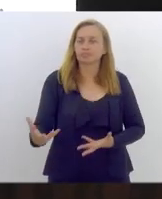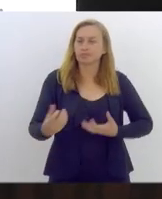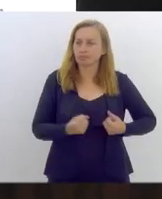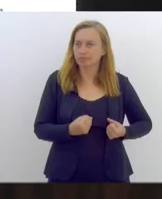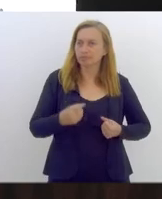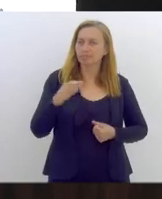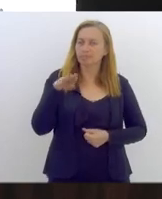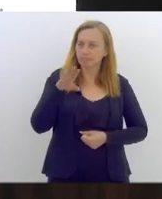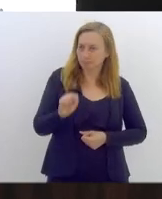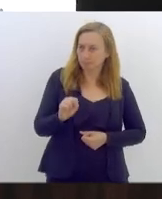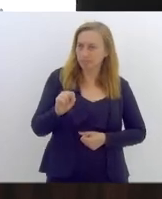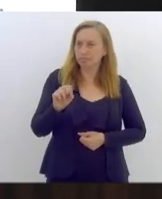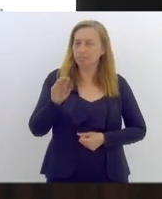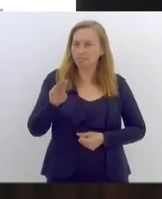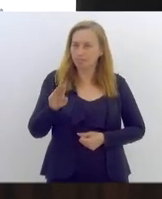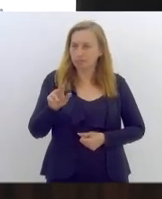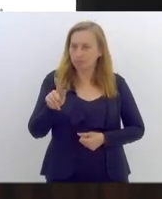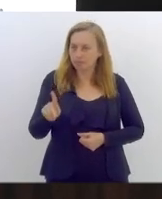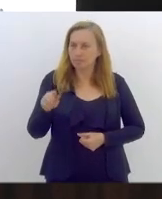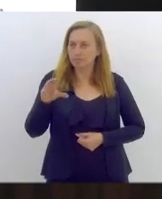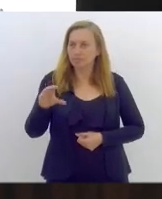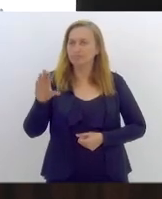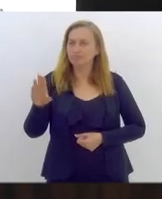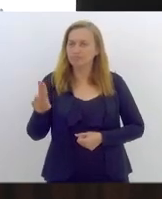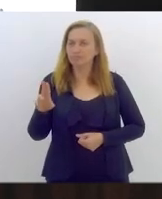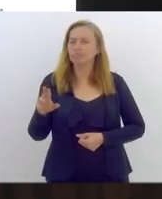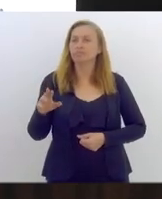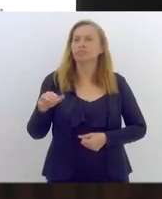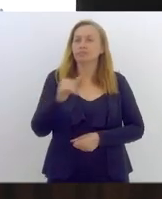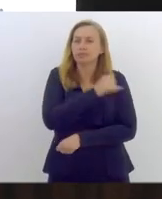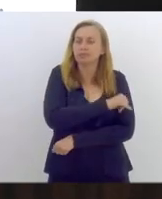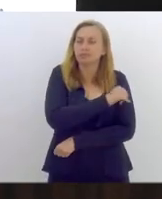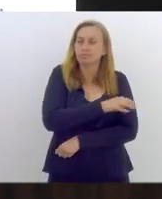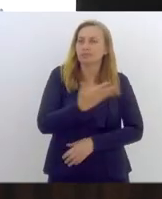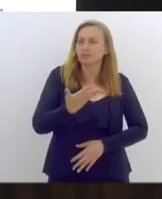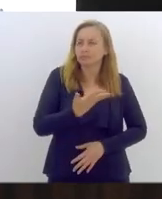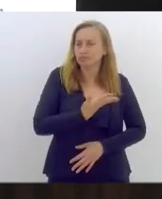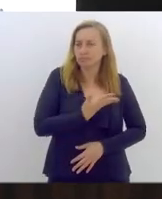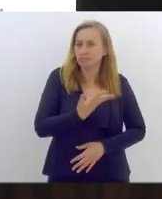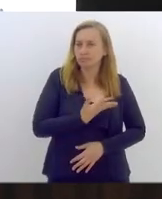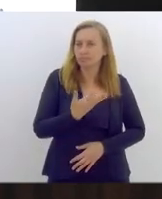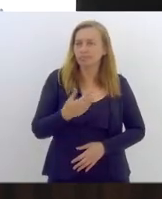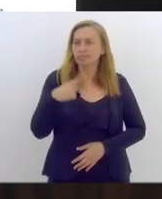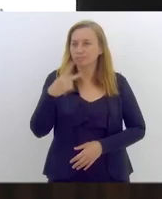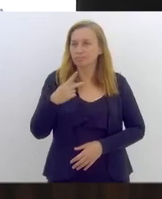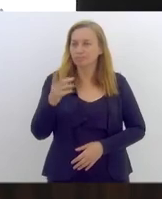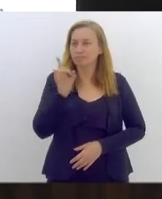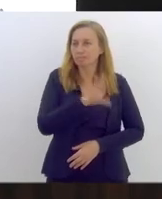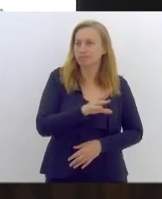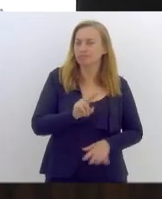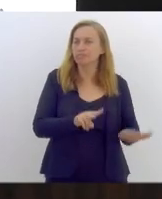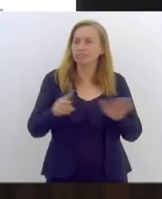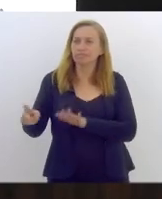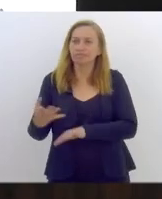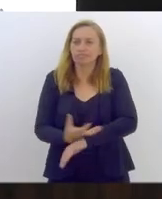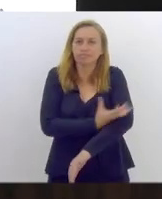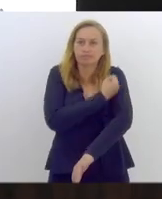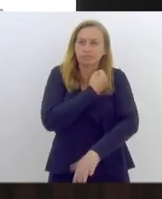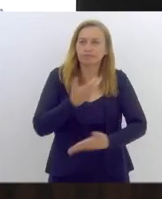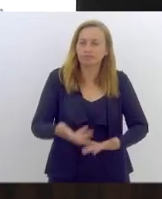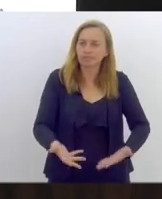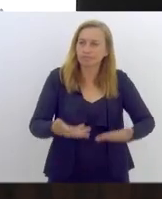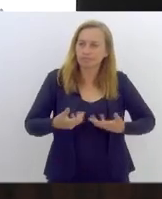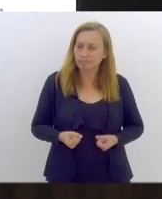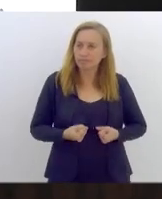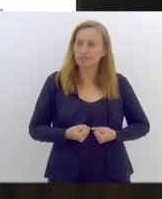da PUC-Rio. Então, é um companheiro tão fundamental. Falei com ele na última semana, ele estava muito emocionado por receber